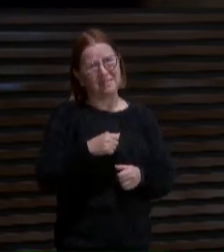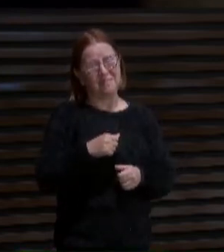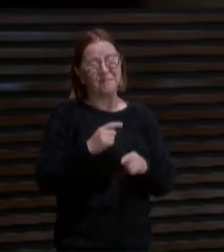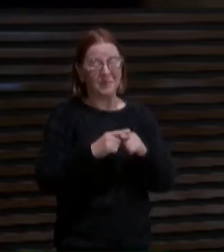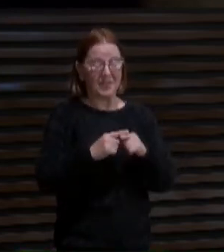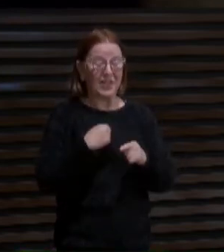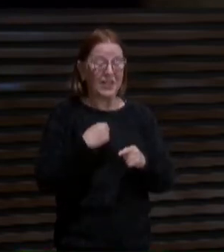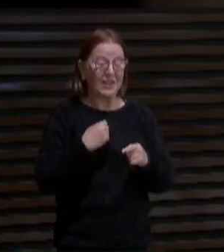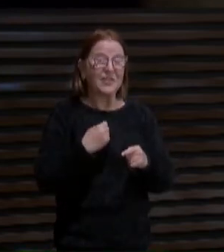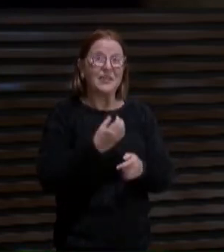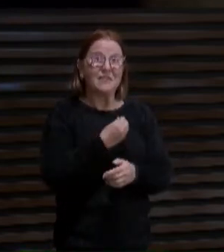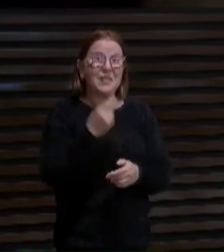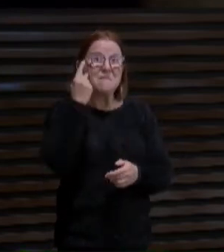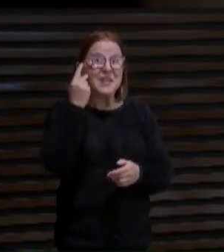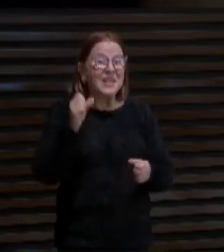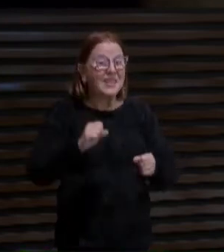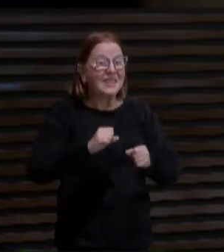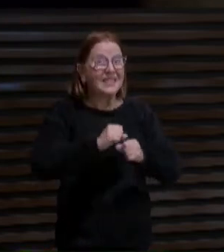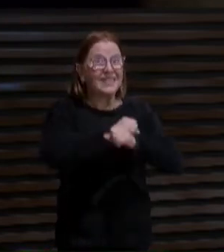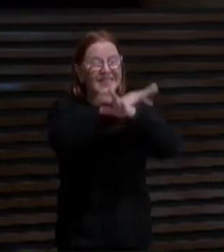e meu querido